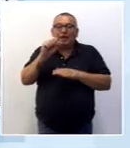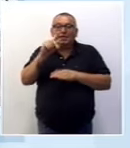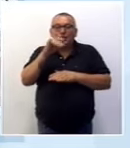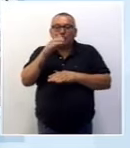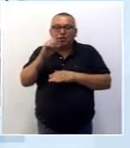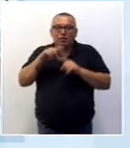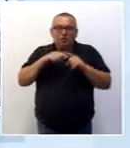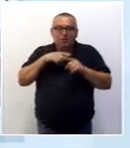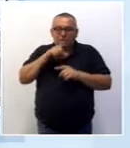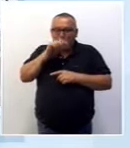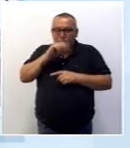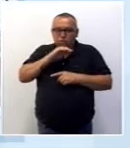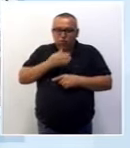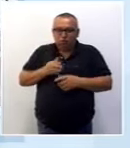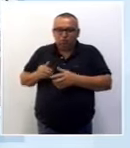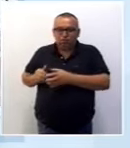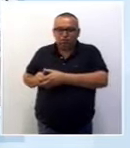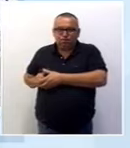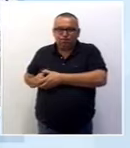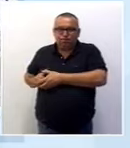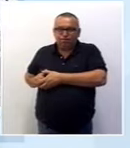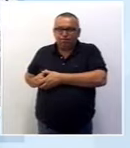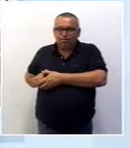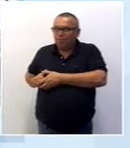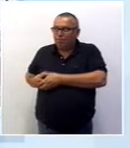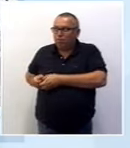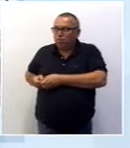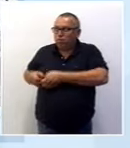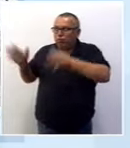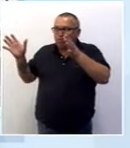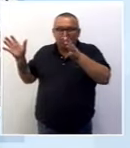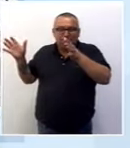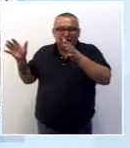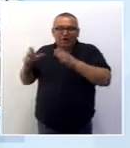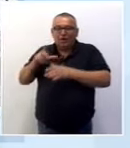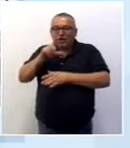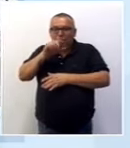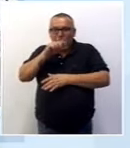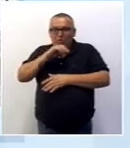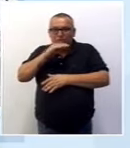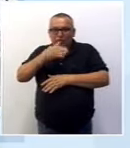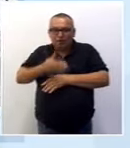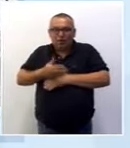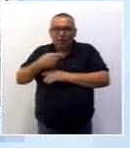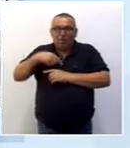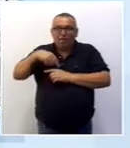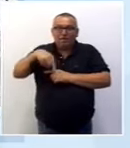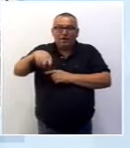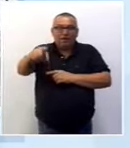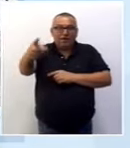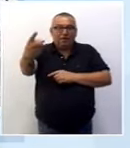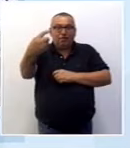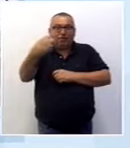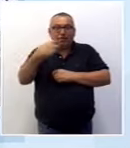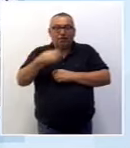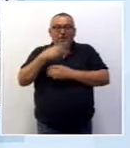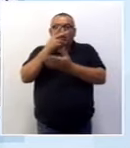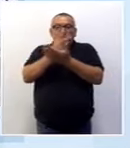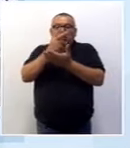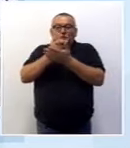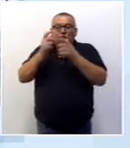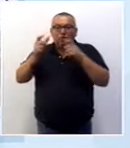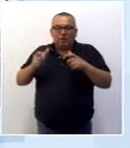escondido no território inimigo, soltava o pombo lá, e o pombo tem a característica de voltar para o pombal lá,